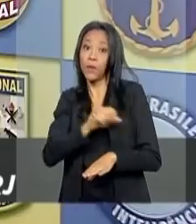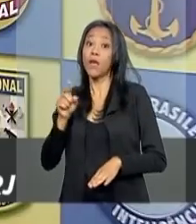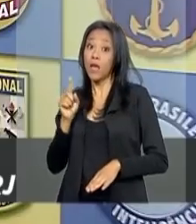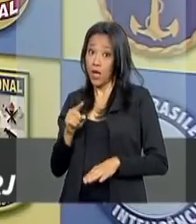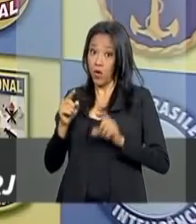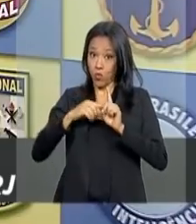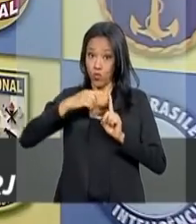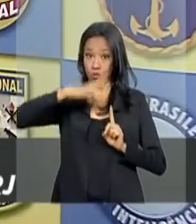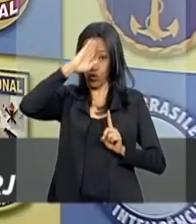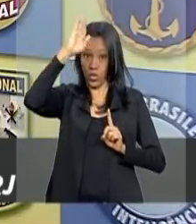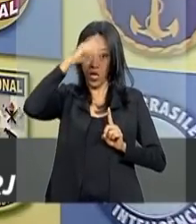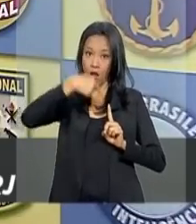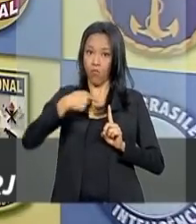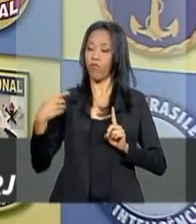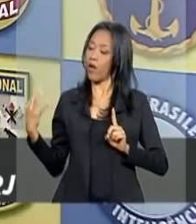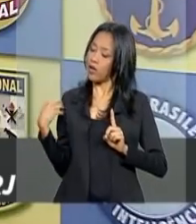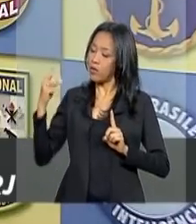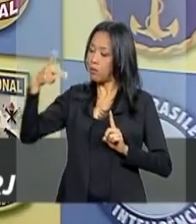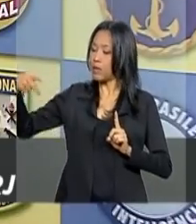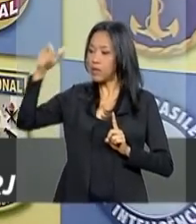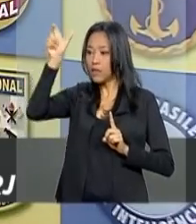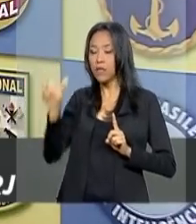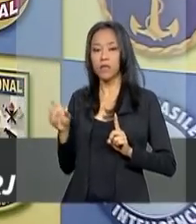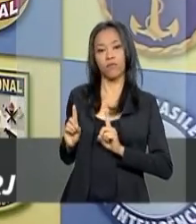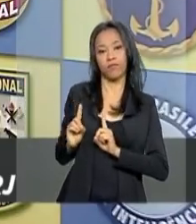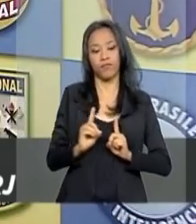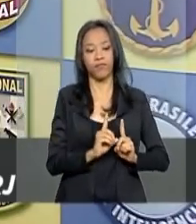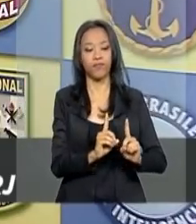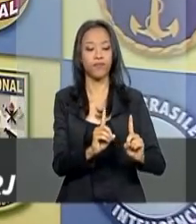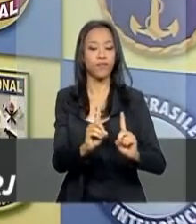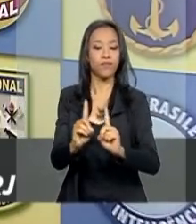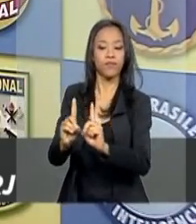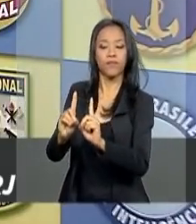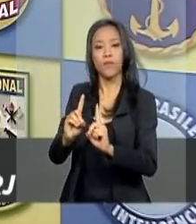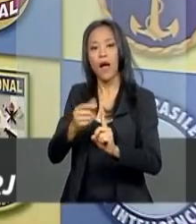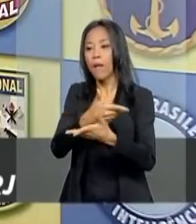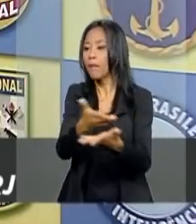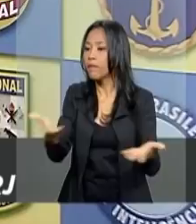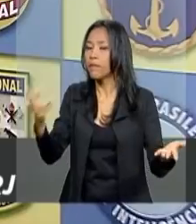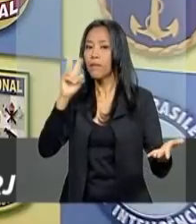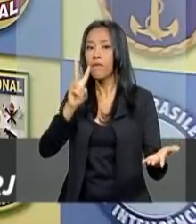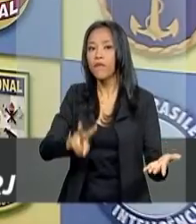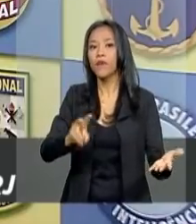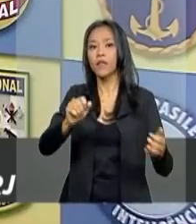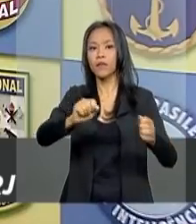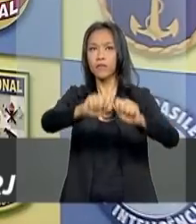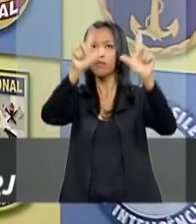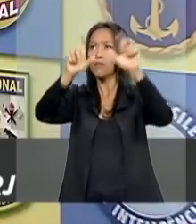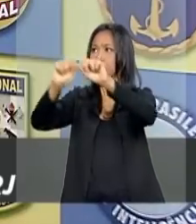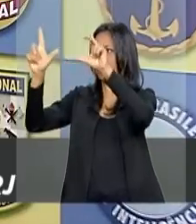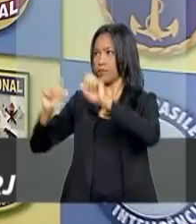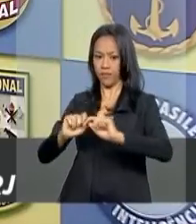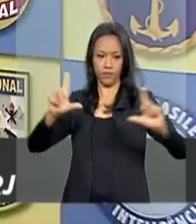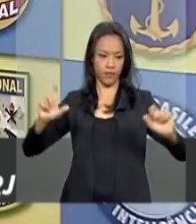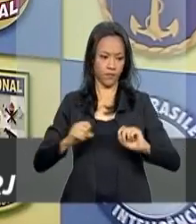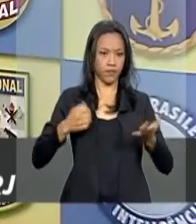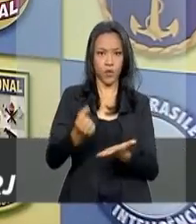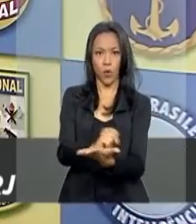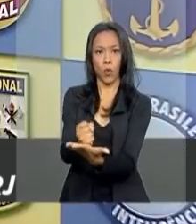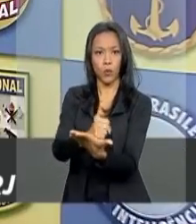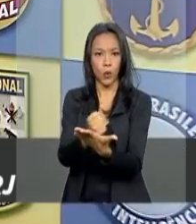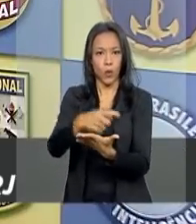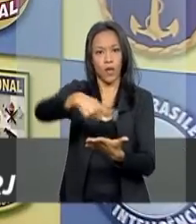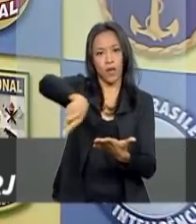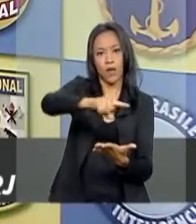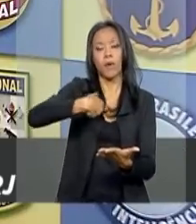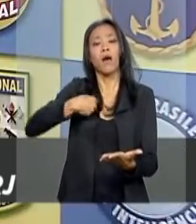o presidente numa visita que as instalações do cnl que o comando militar do leste e o presidente michel temer portanto vai